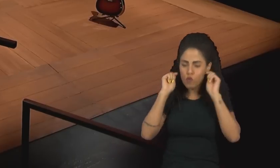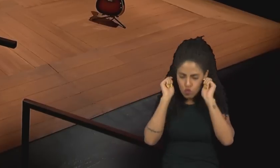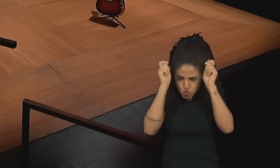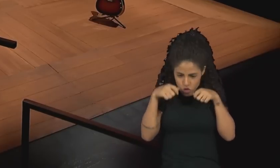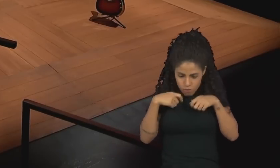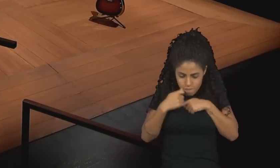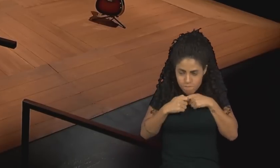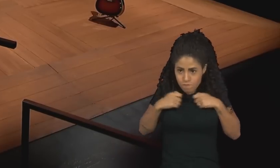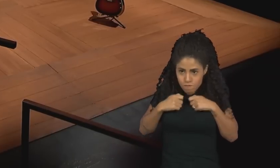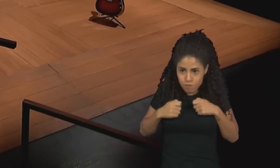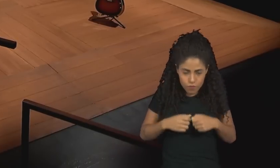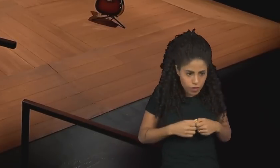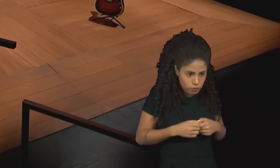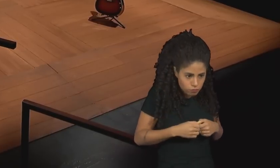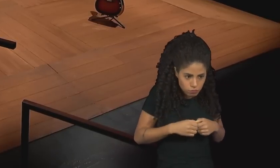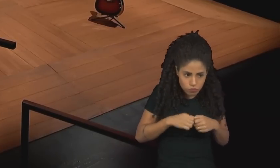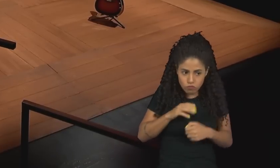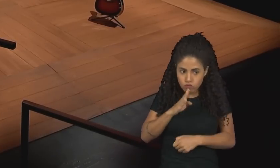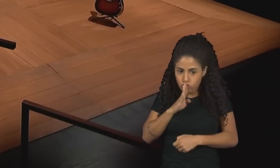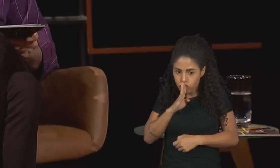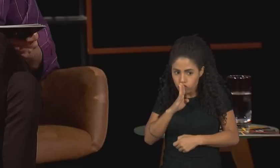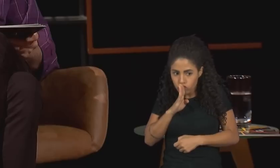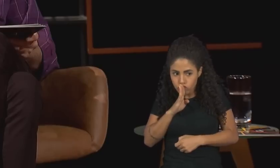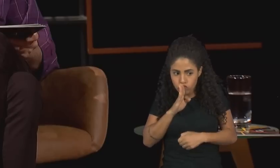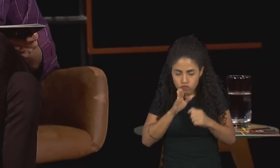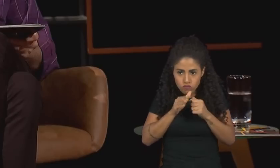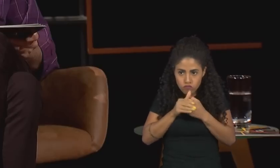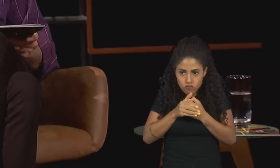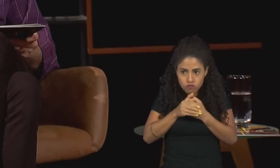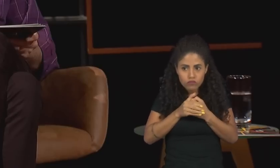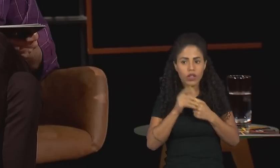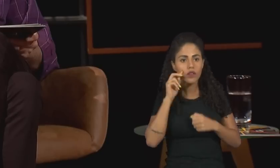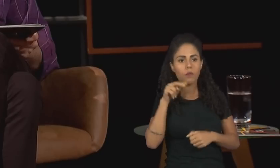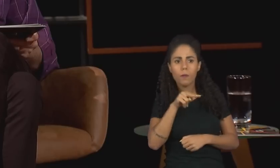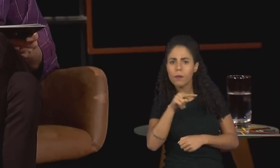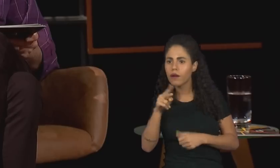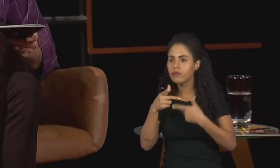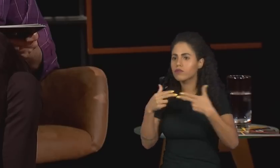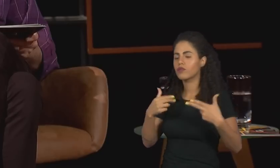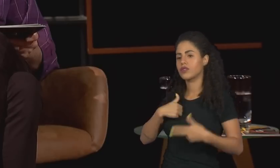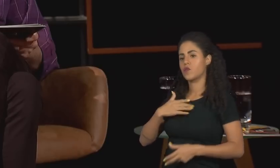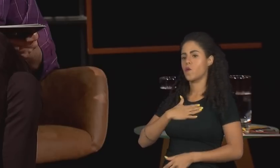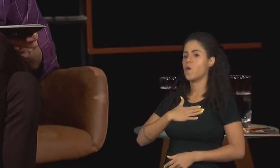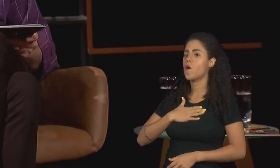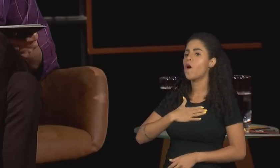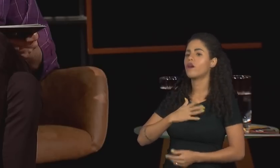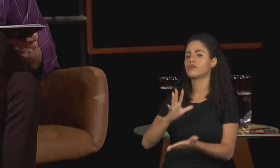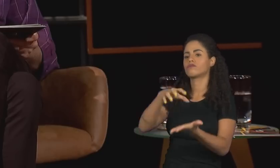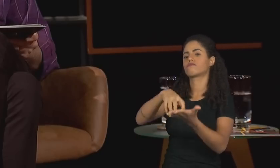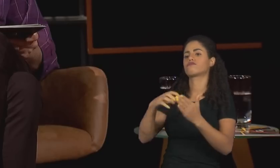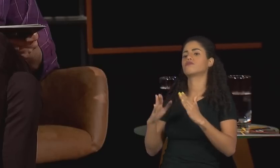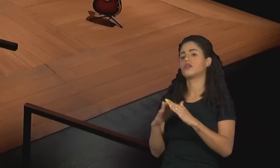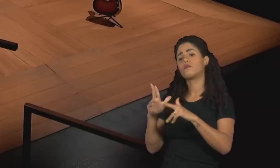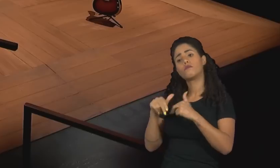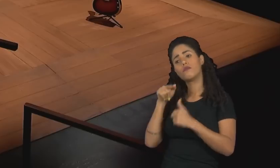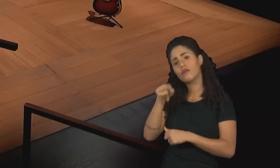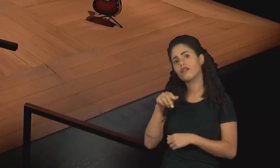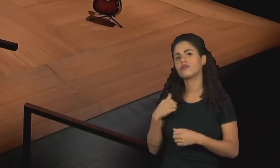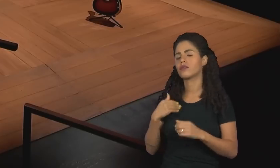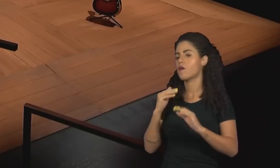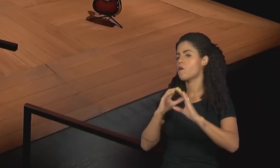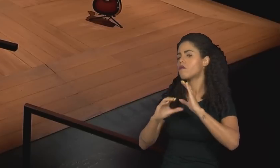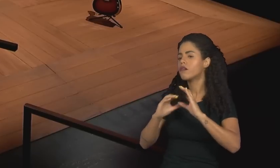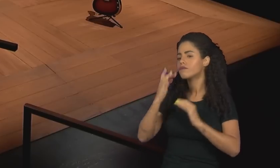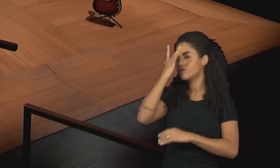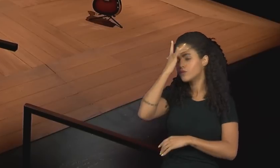key, né? Vai meio discreto, assim, bem discreto. Então, eu corro ali, vejo muitas coisas e tal. E eu gosto muito de morar no centro por causa disso, dessa comunicação das